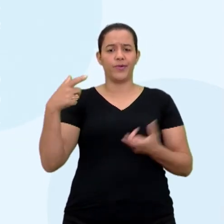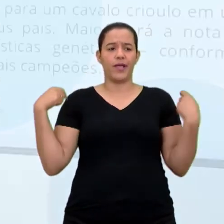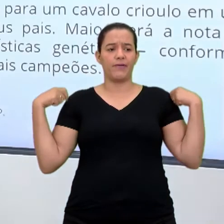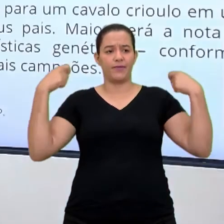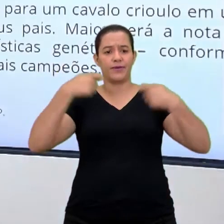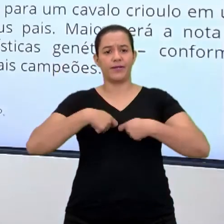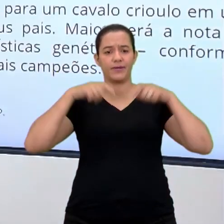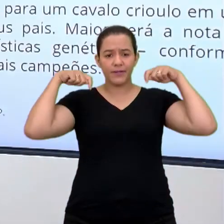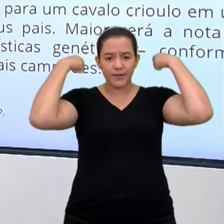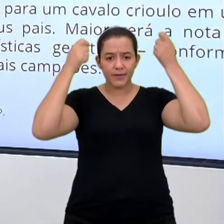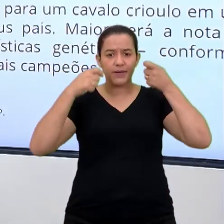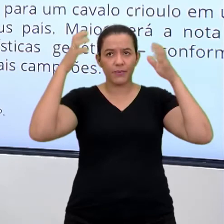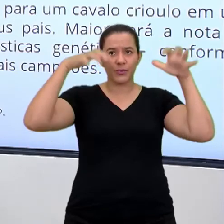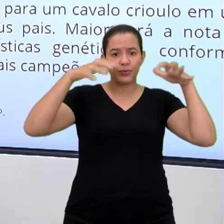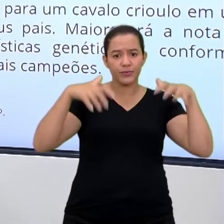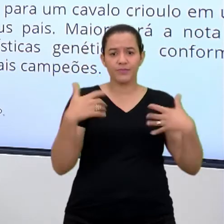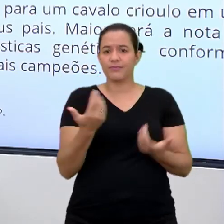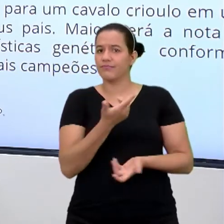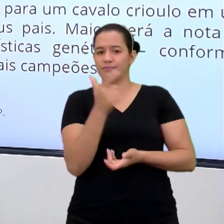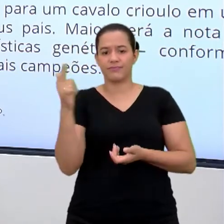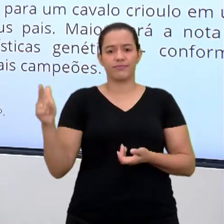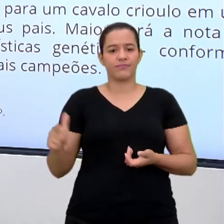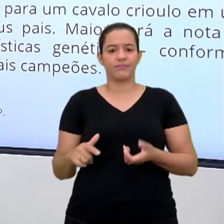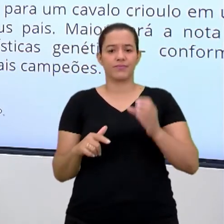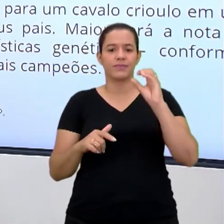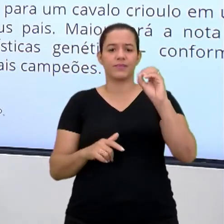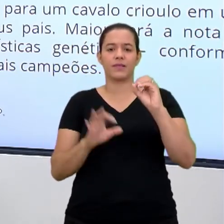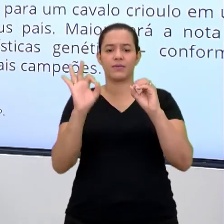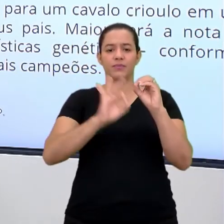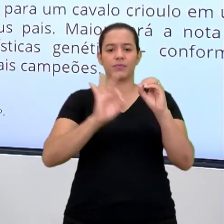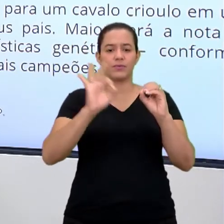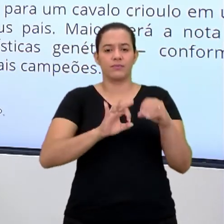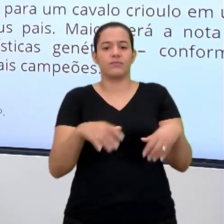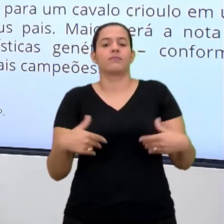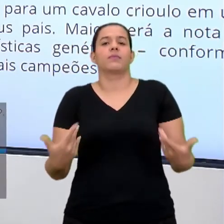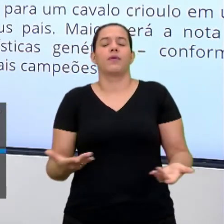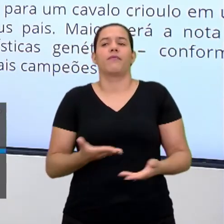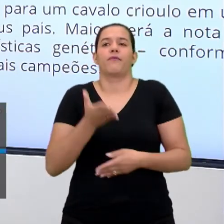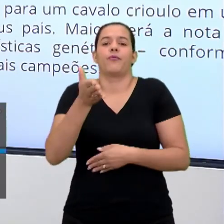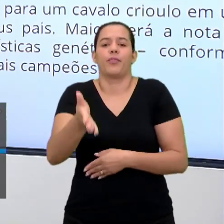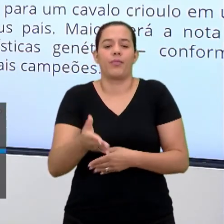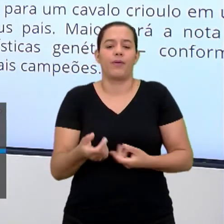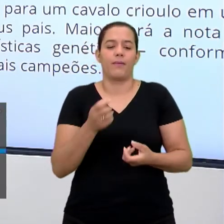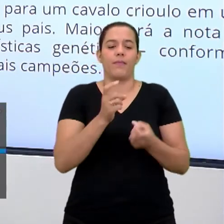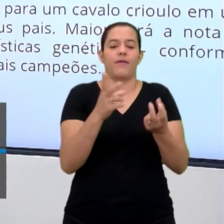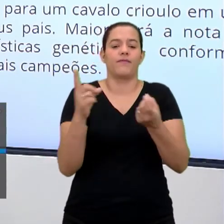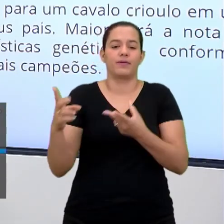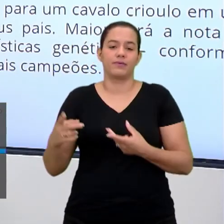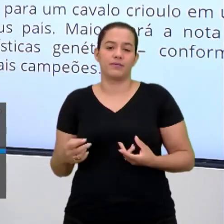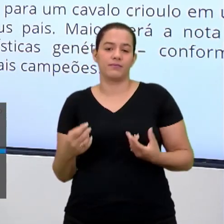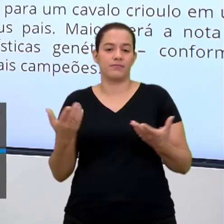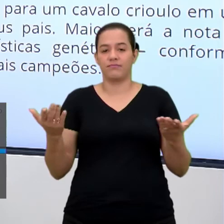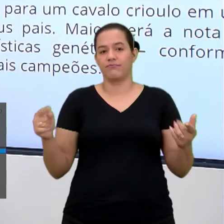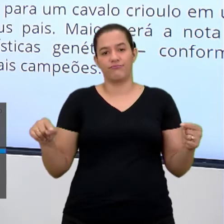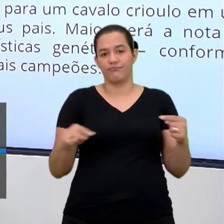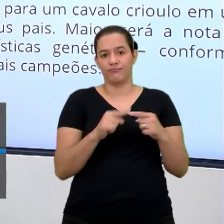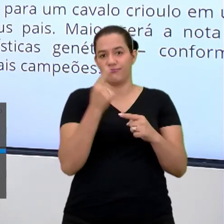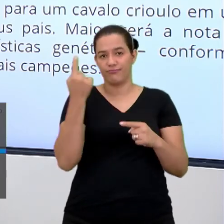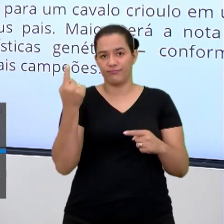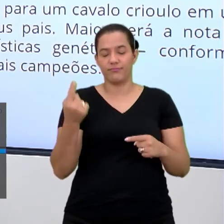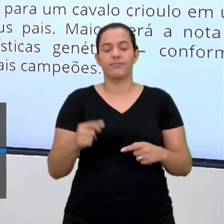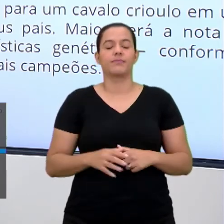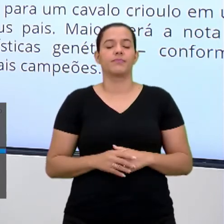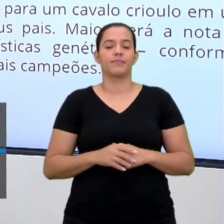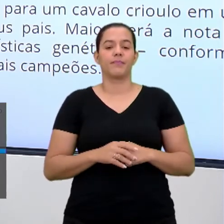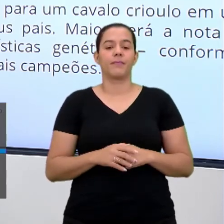Meu, não vai chover, previsão de chuva lá, 0%. Mas por que você vai levar capa de chuva para vender? Não tem sentido.